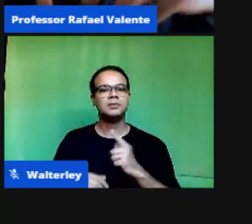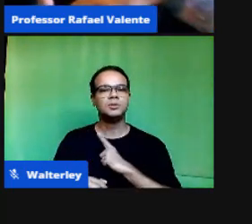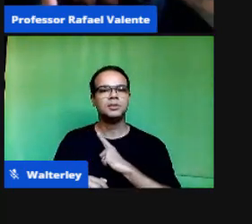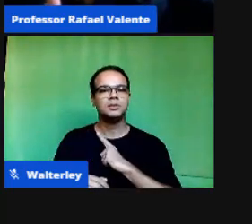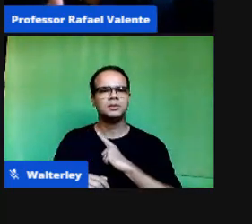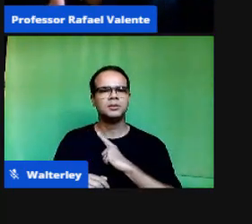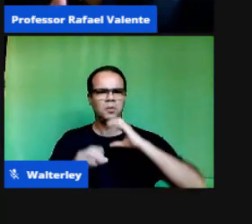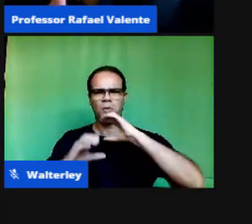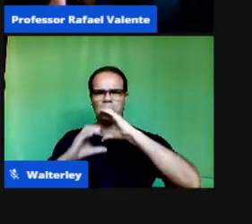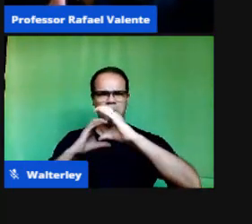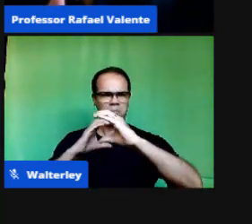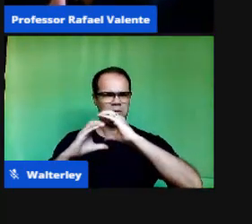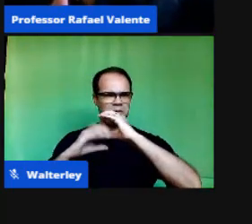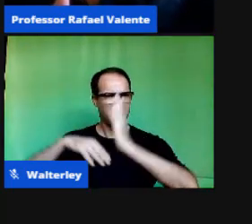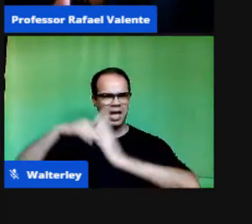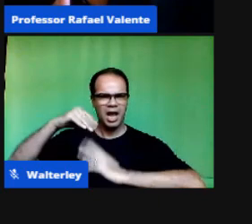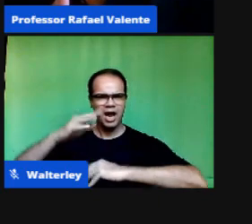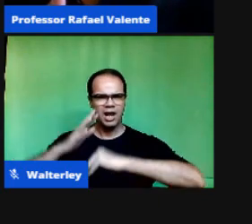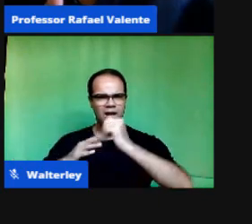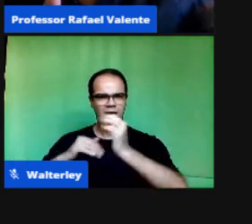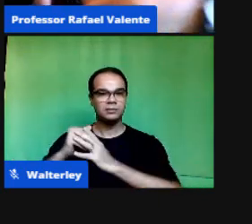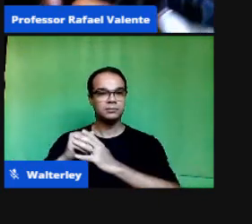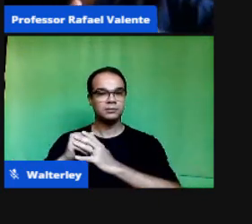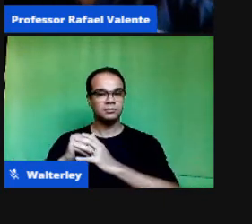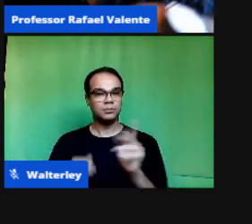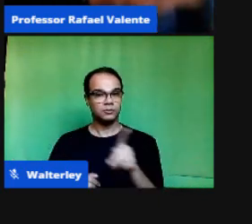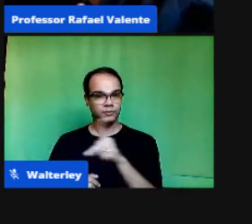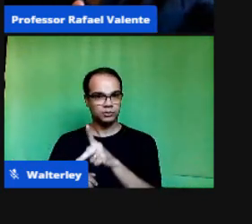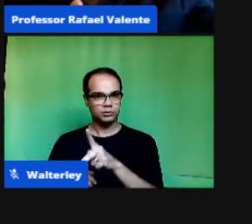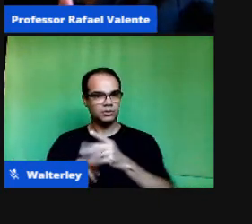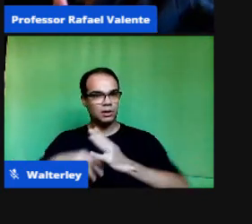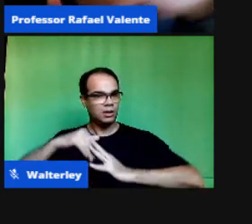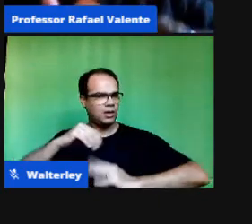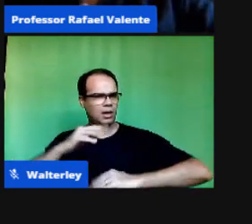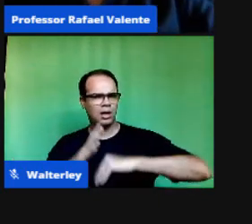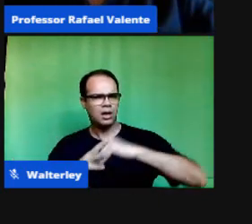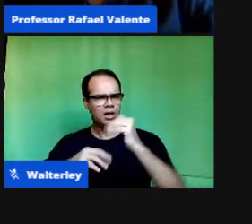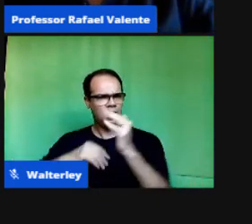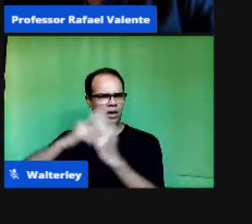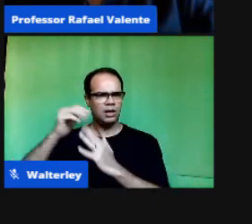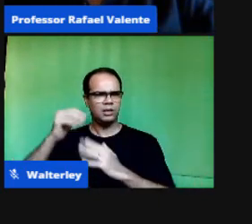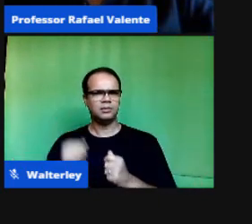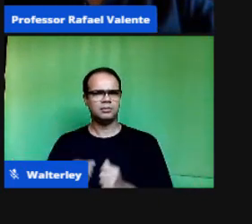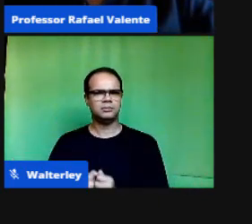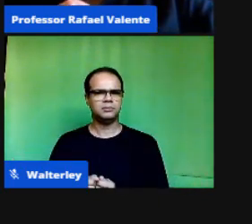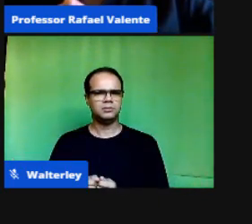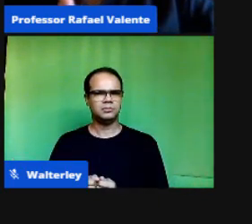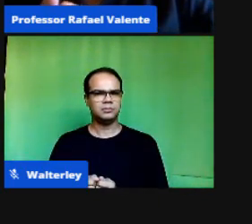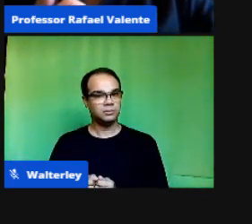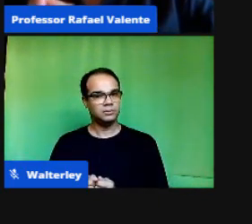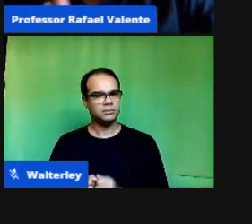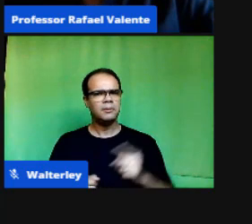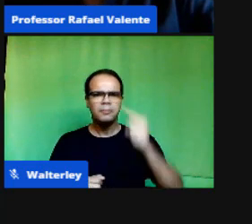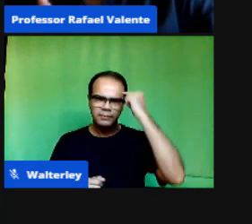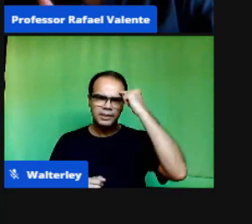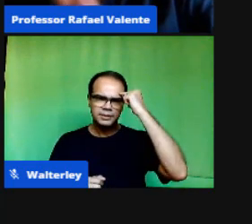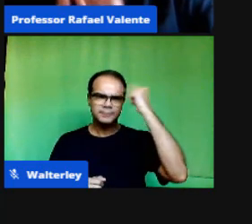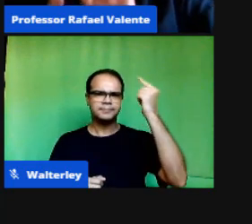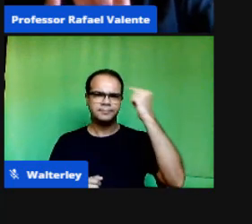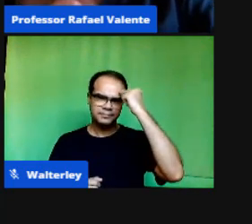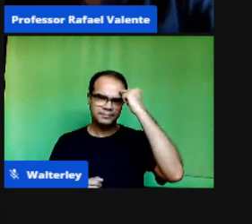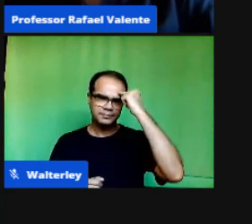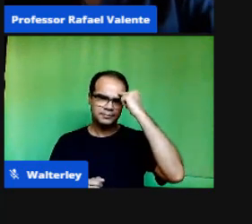sou professora, minha maior habilidade é essa, da gestão. Pense também